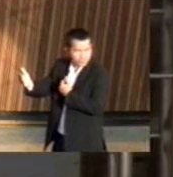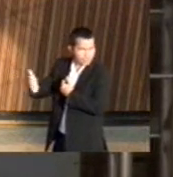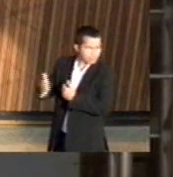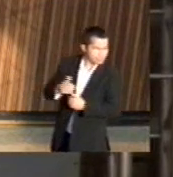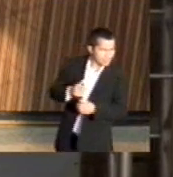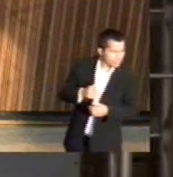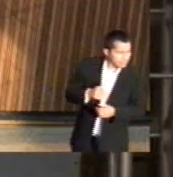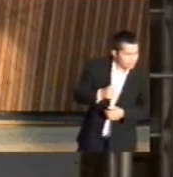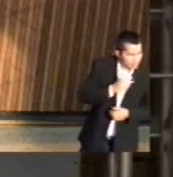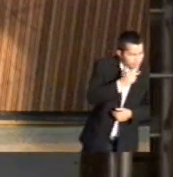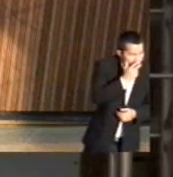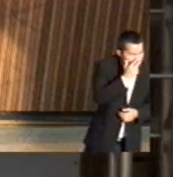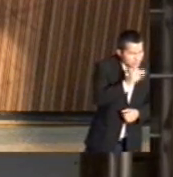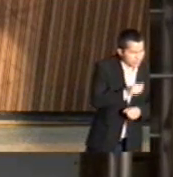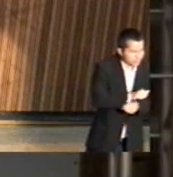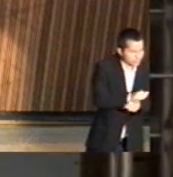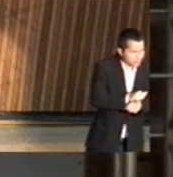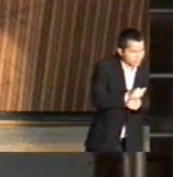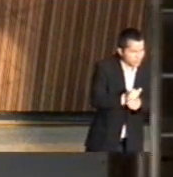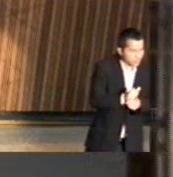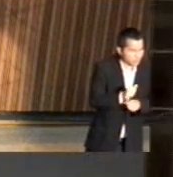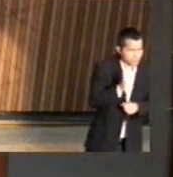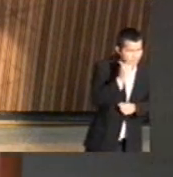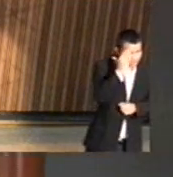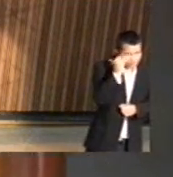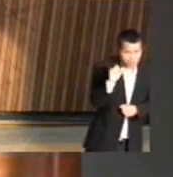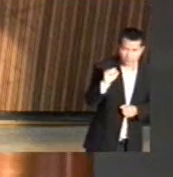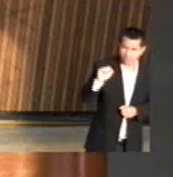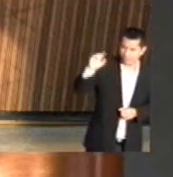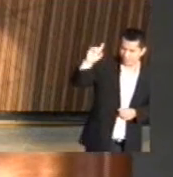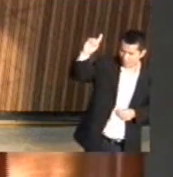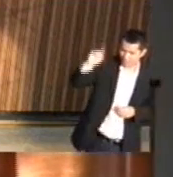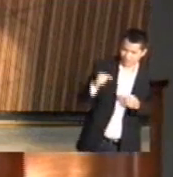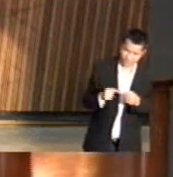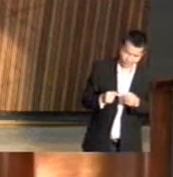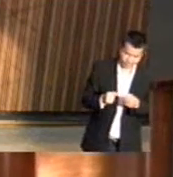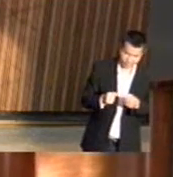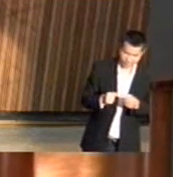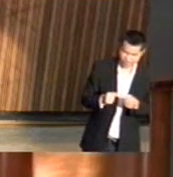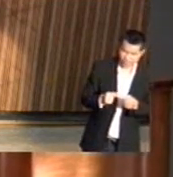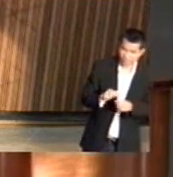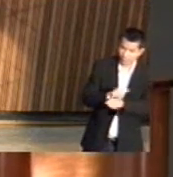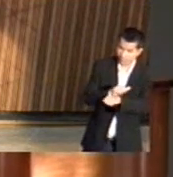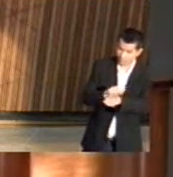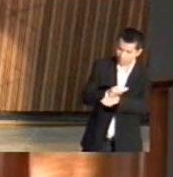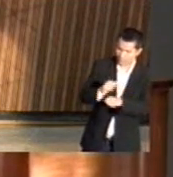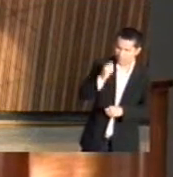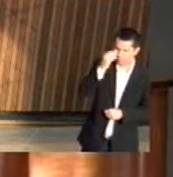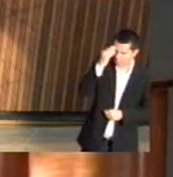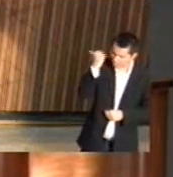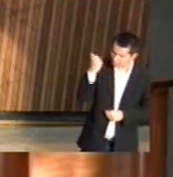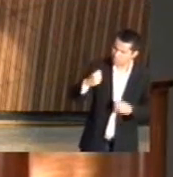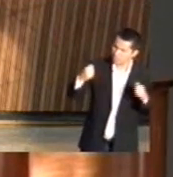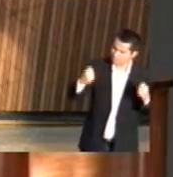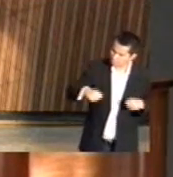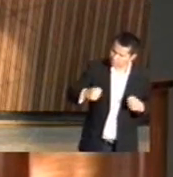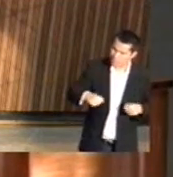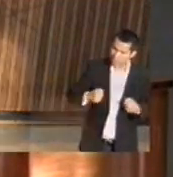Ló. Ele sabia, não conhecia porque não havia sido escrito, mas ele conhecia esse princípio que está lá em